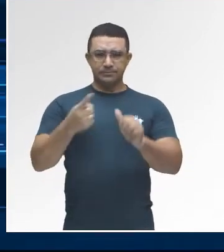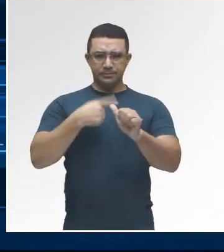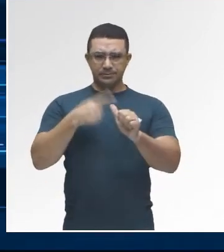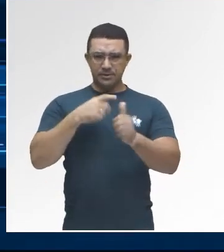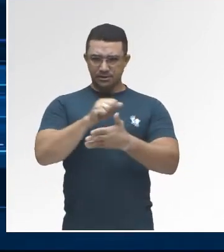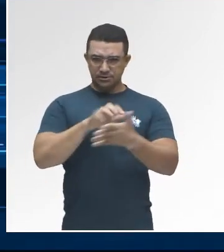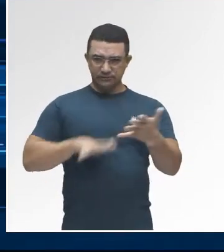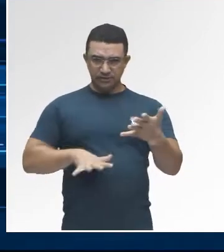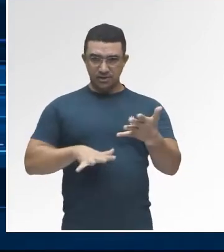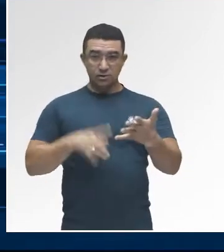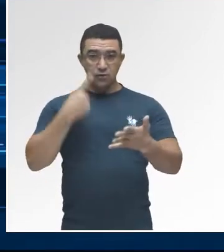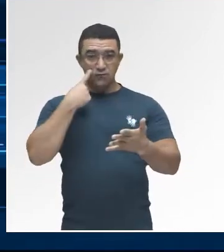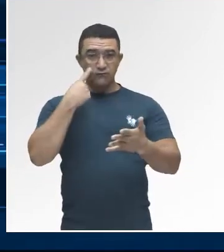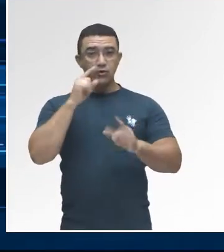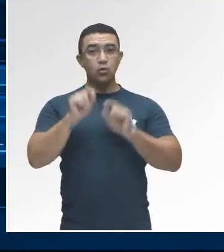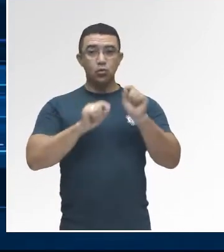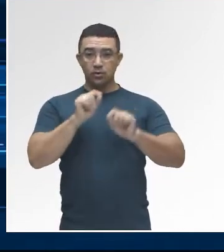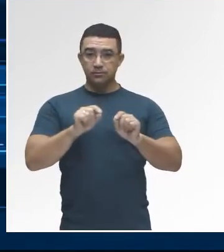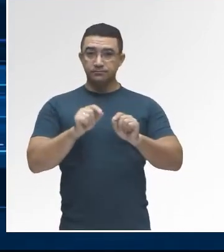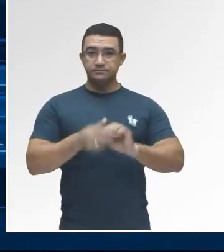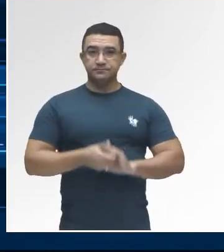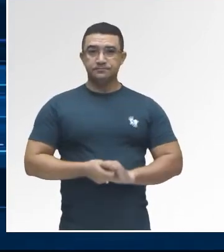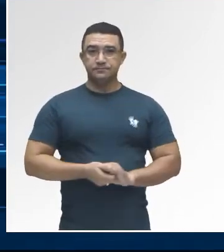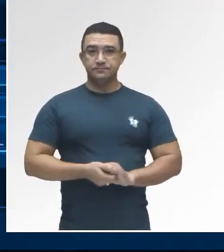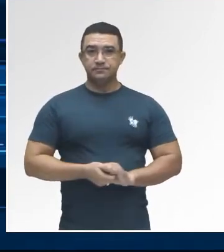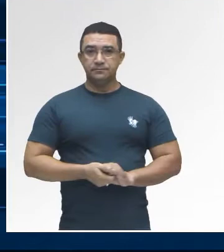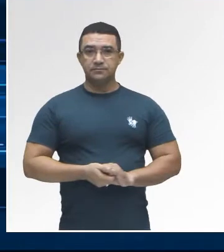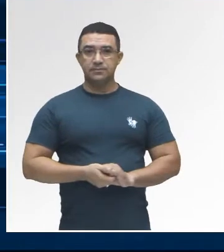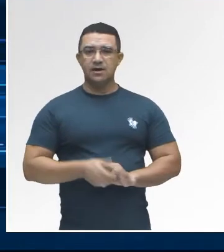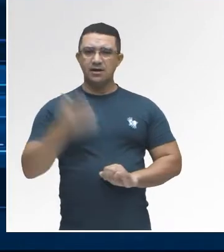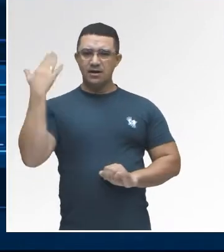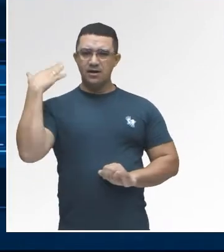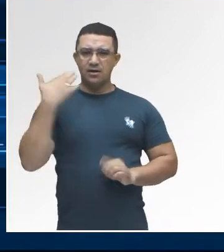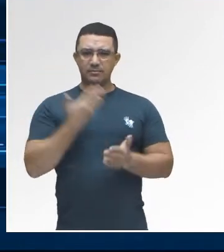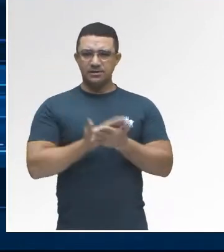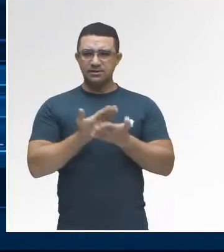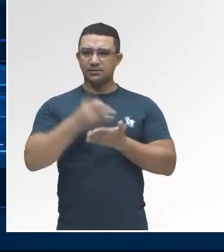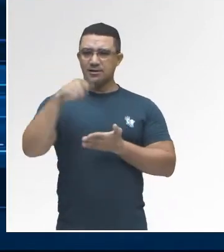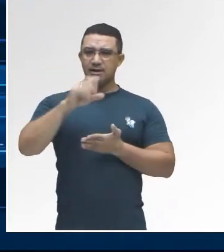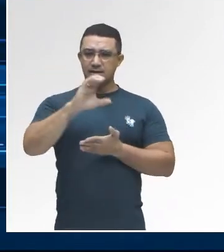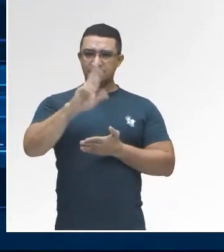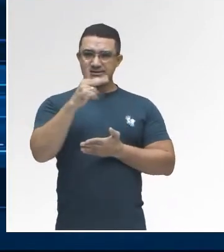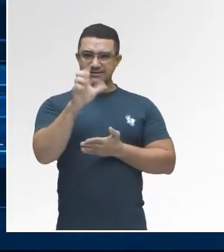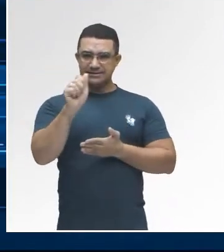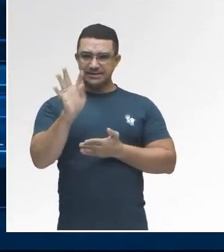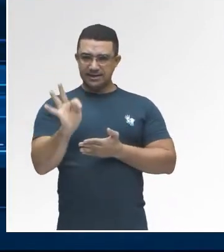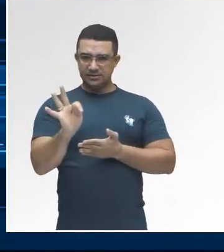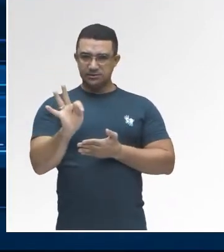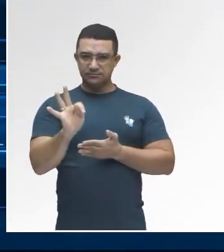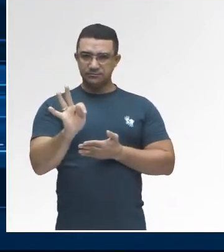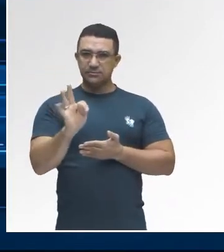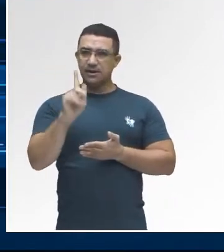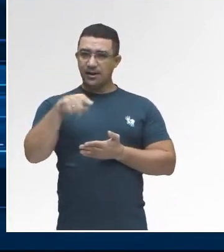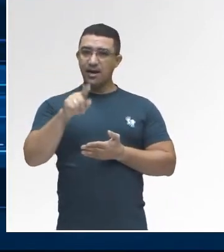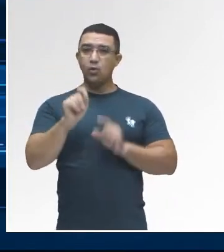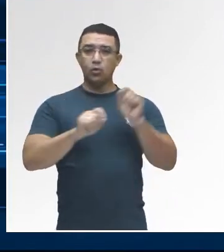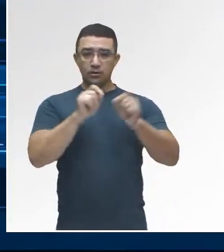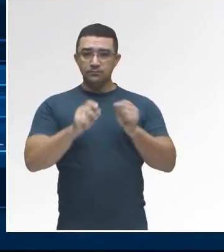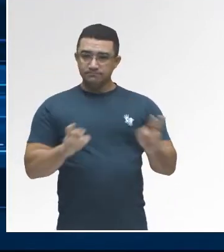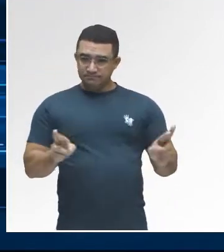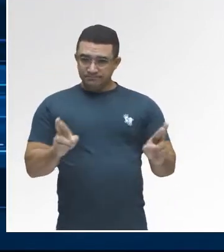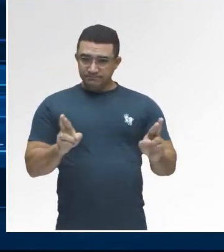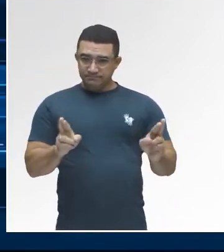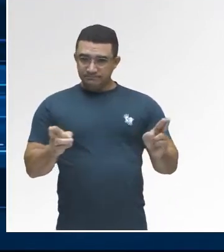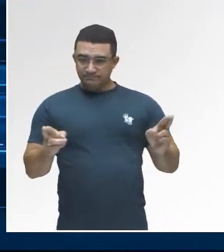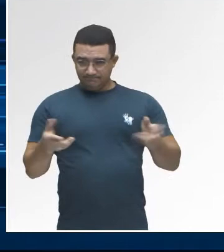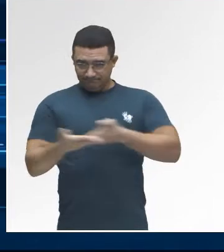fazer aquilo que a gente tem feito já nas nossas últimas aulas, que foi aquele chat público bem rapidinho, né? Interagindo aqui com o Watching for